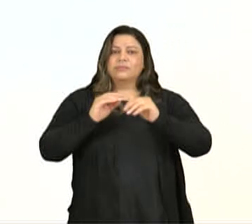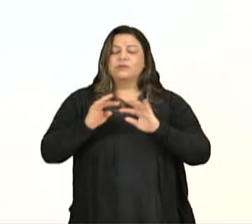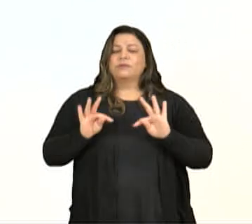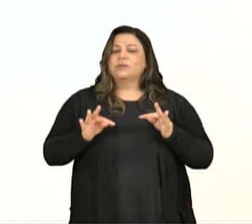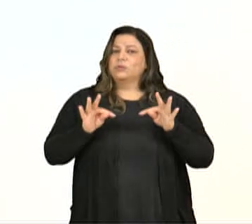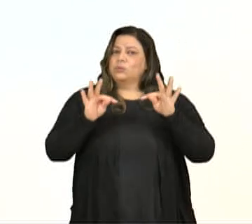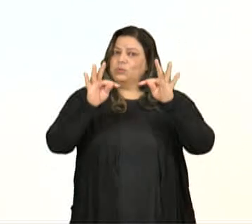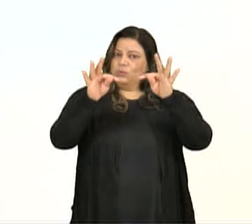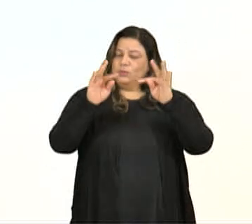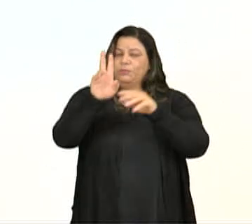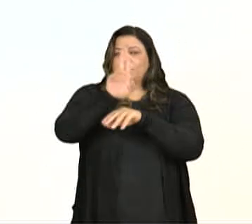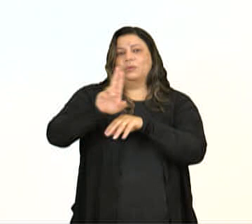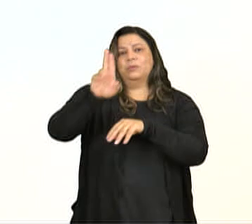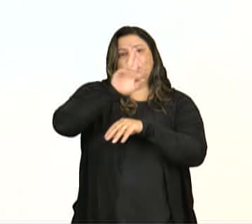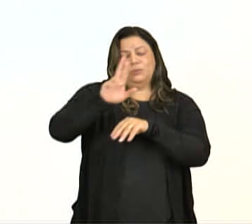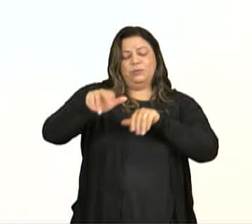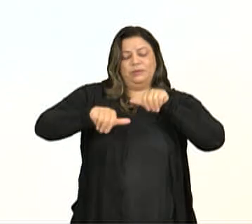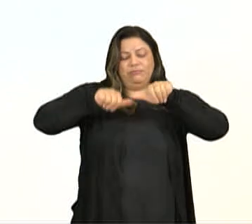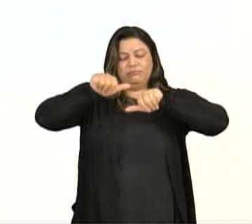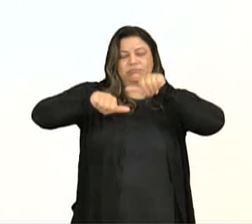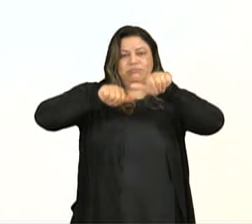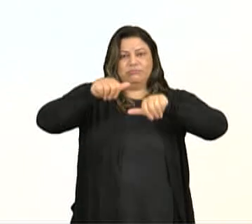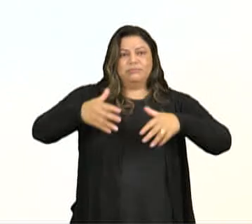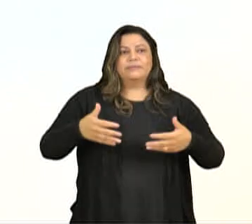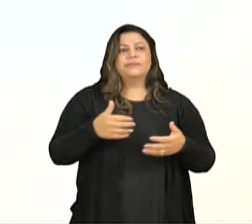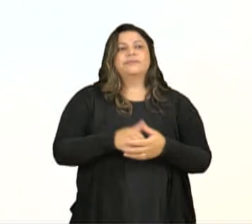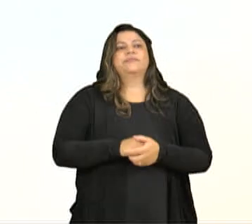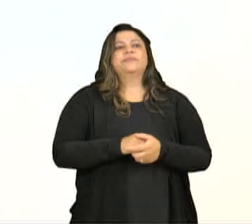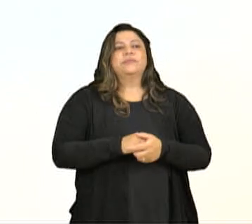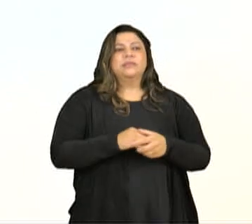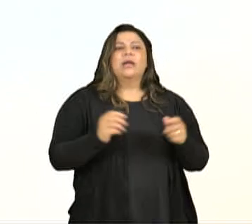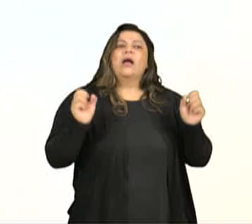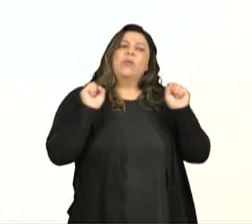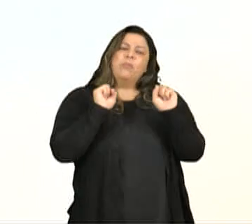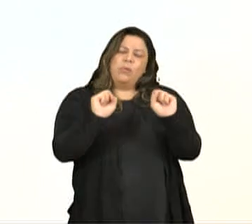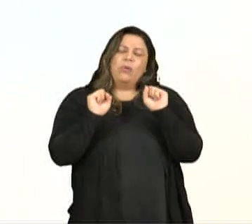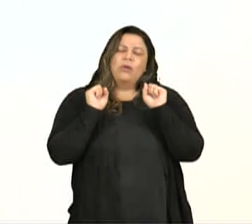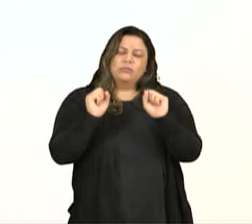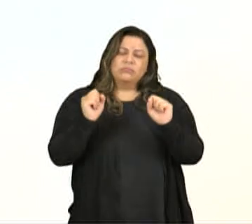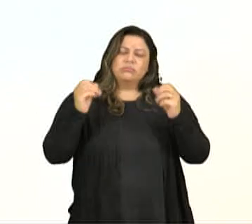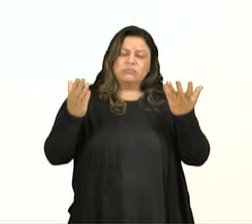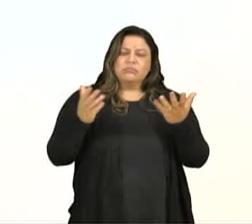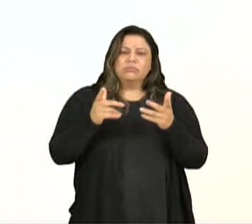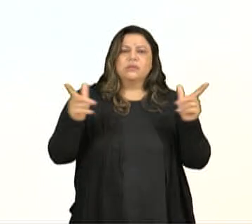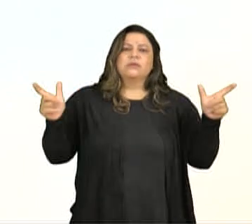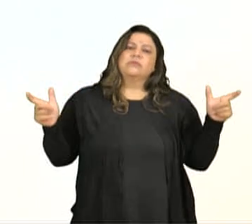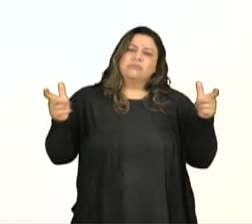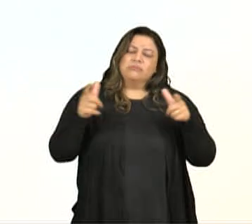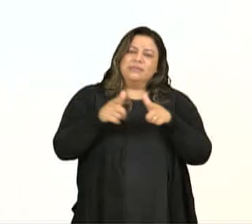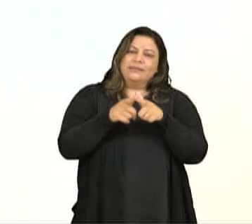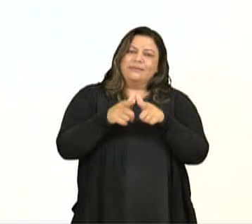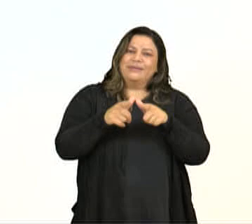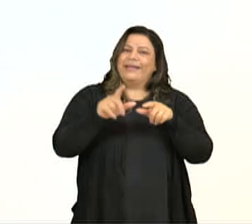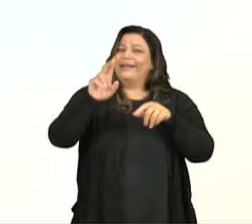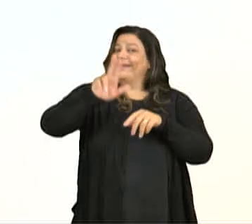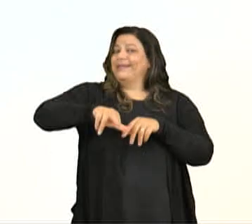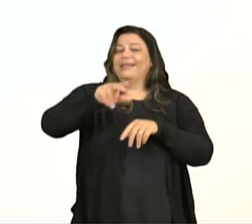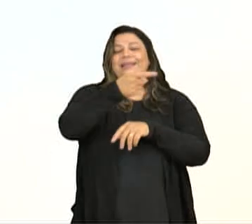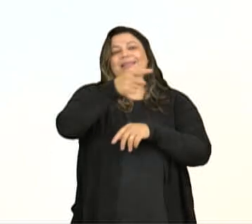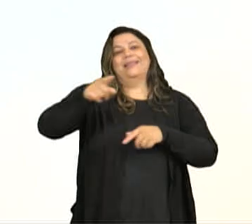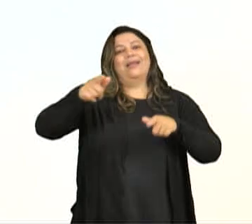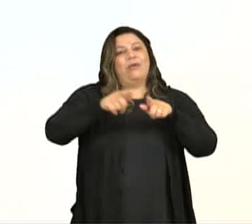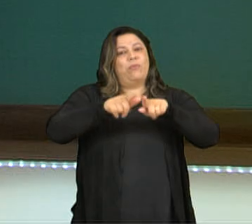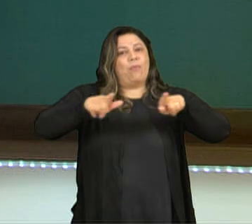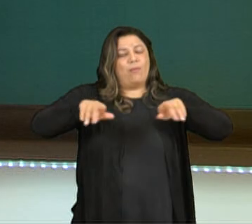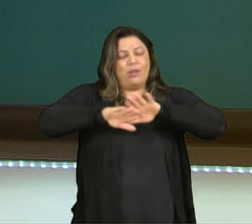utilizar esses recursos, essas fontes de energia. E podem ser consideradas inesgotáveis, ali que a gente já tinha falado